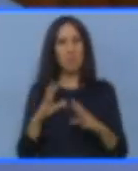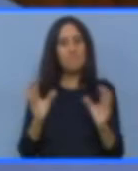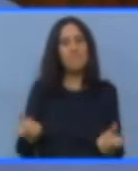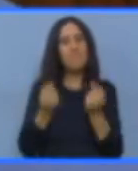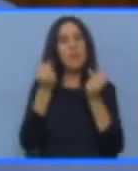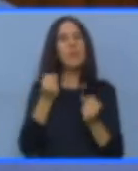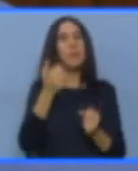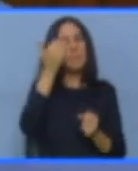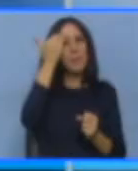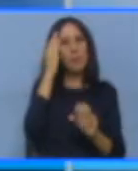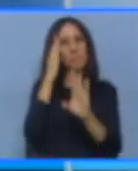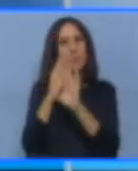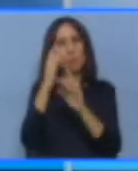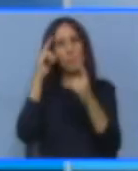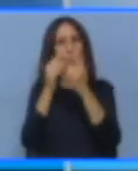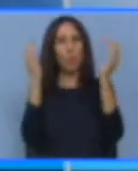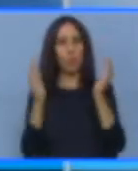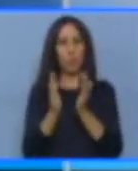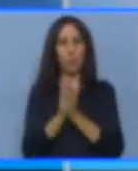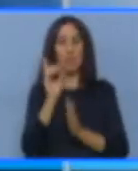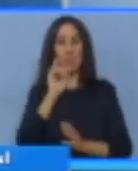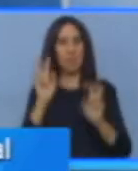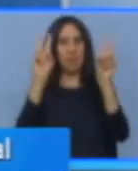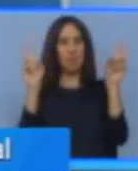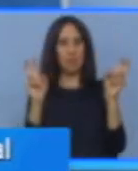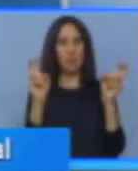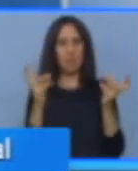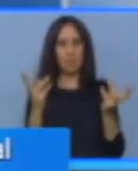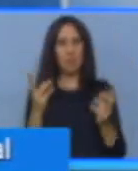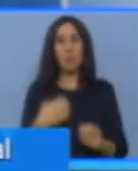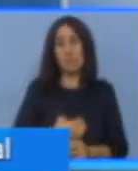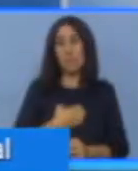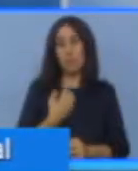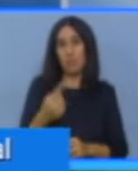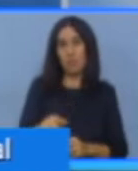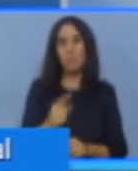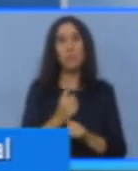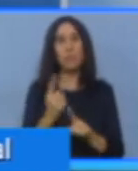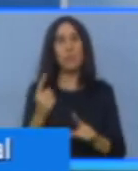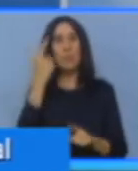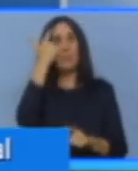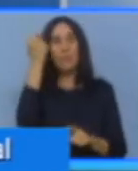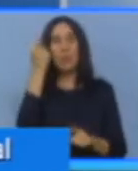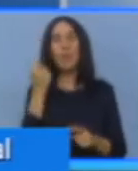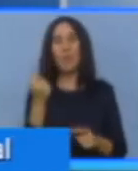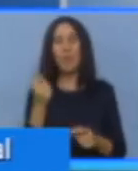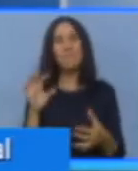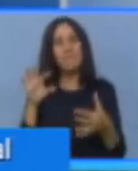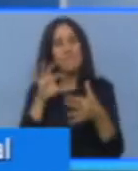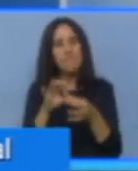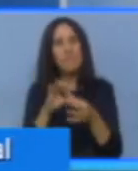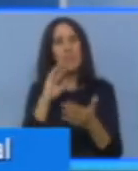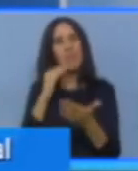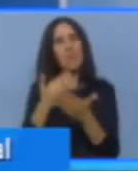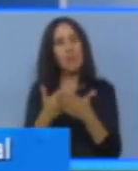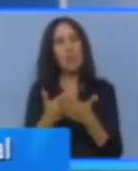para todos. É o tema deste dia. Sim. E faz sentido que seja, porque uma das questões é a questão do estigma ligado à doença mental.